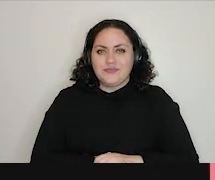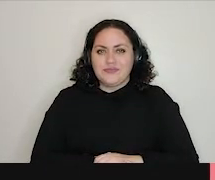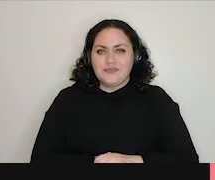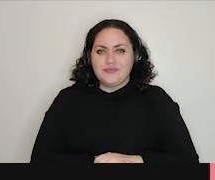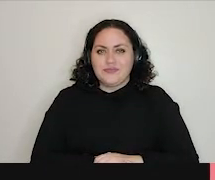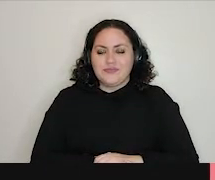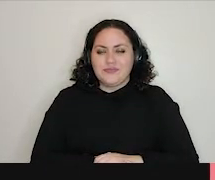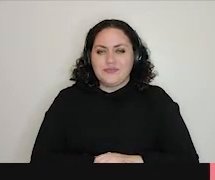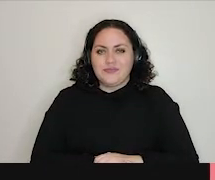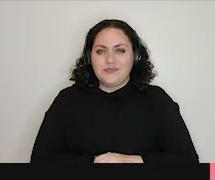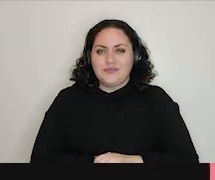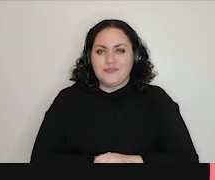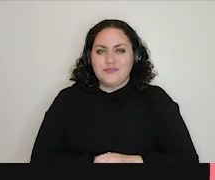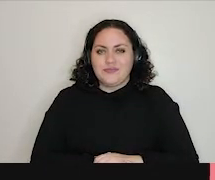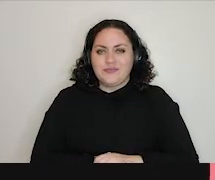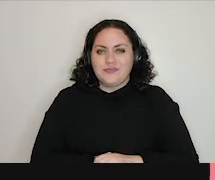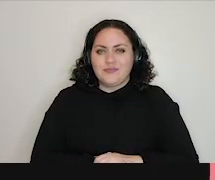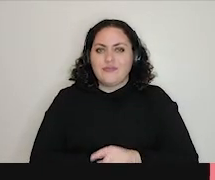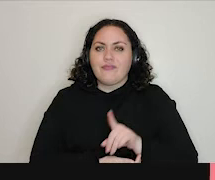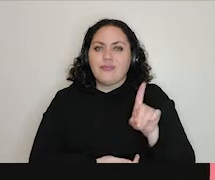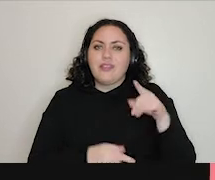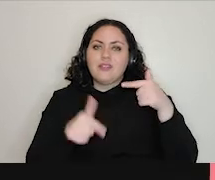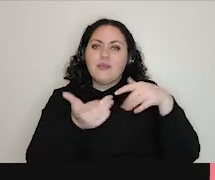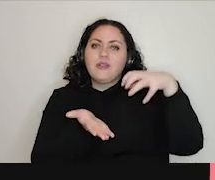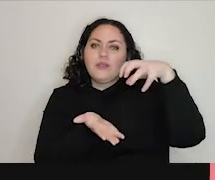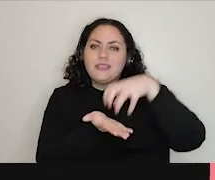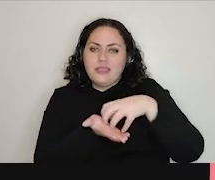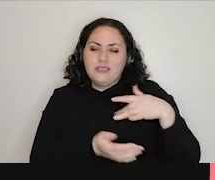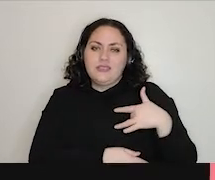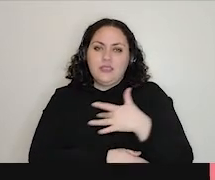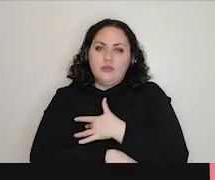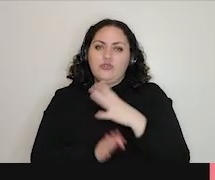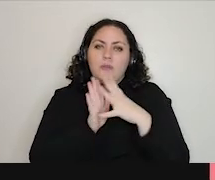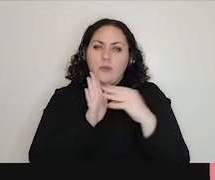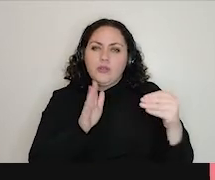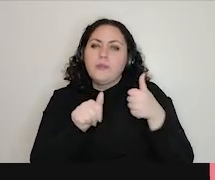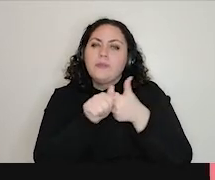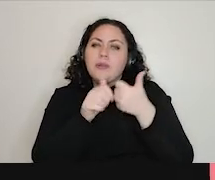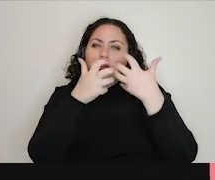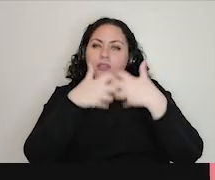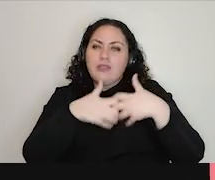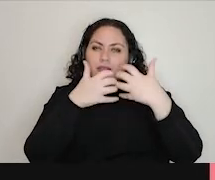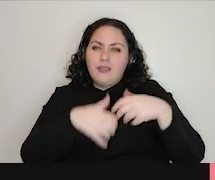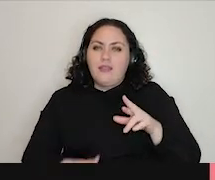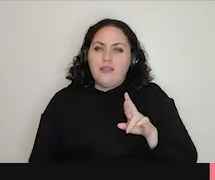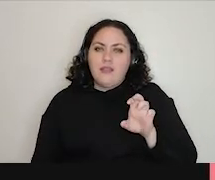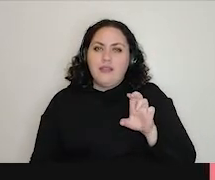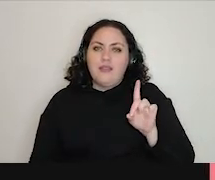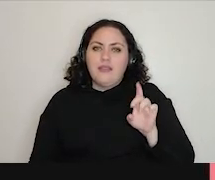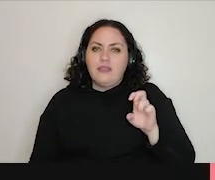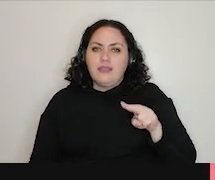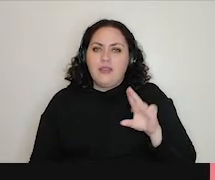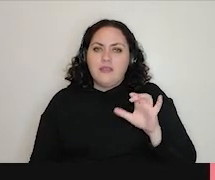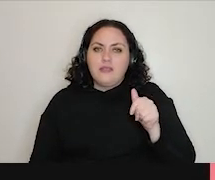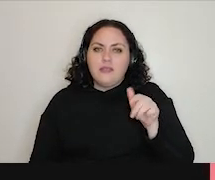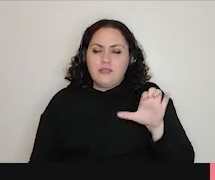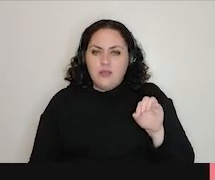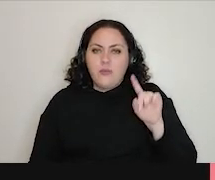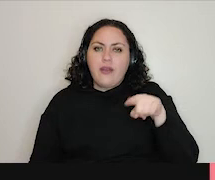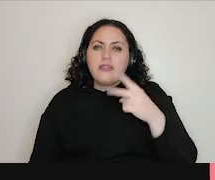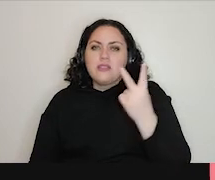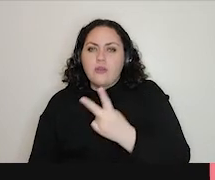ele funciona ali na unidade de saúde modelo, ali perto da Redenção, né, segundas e